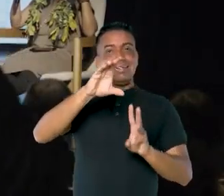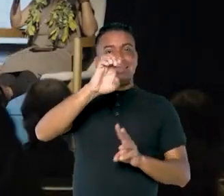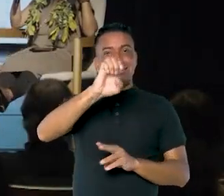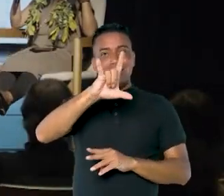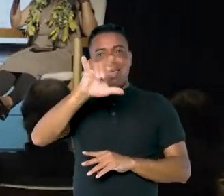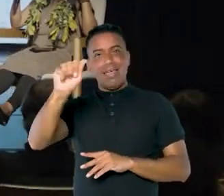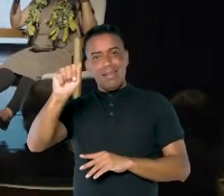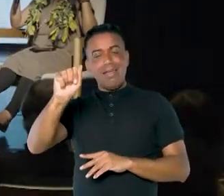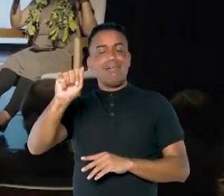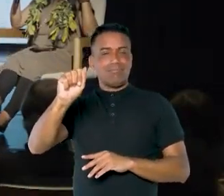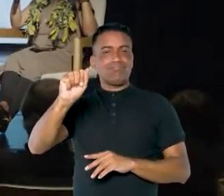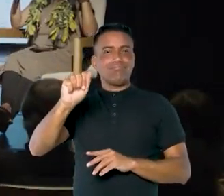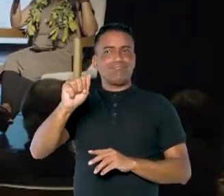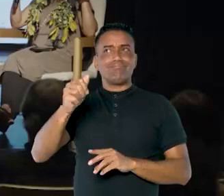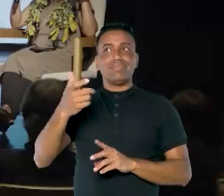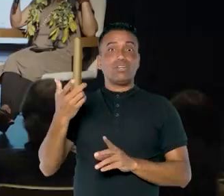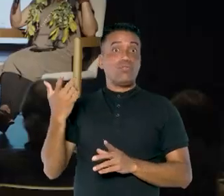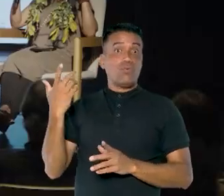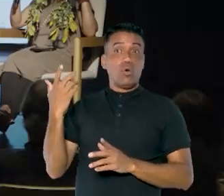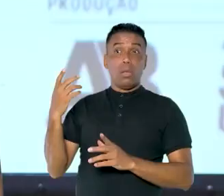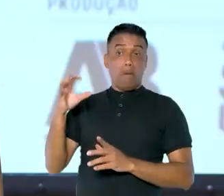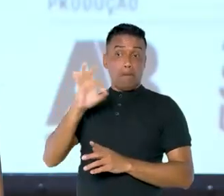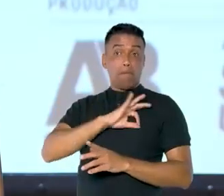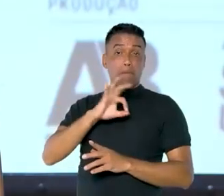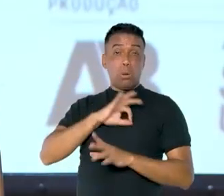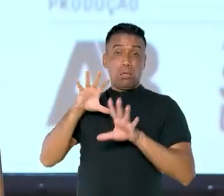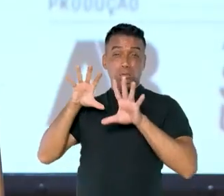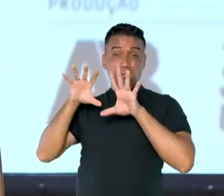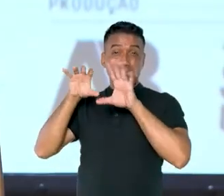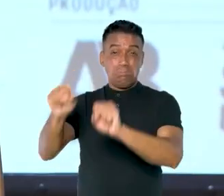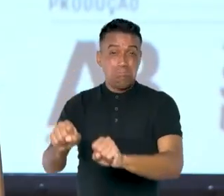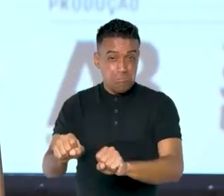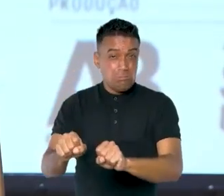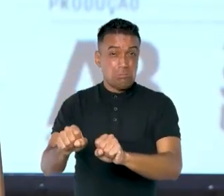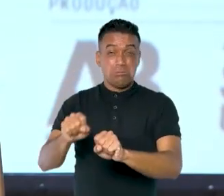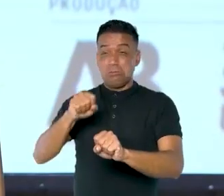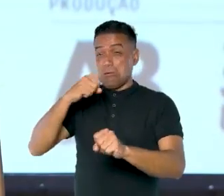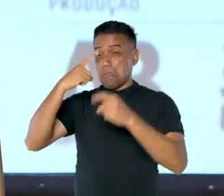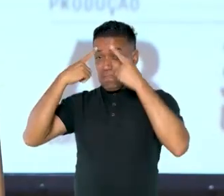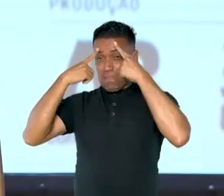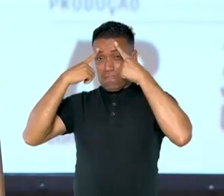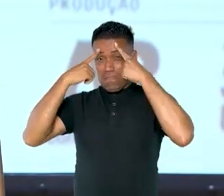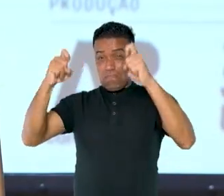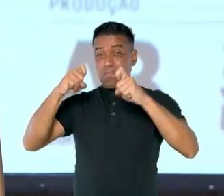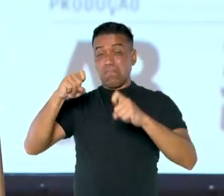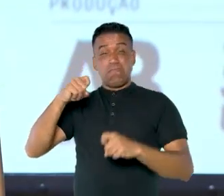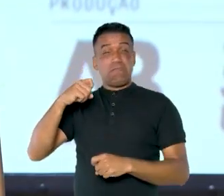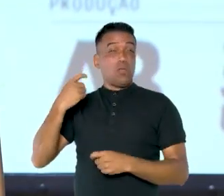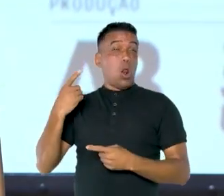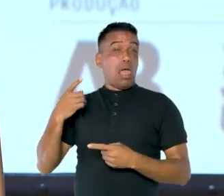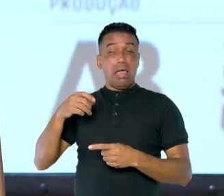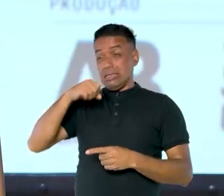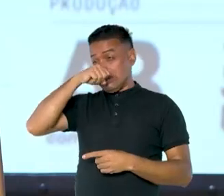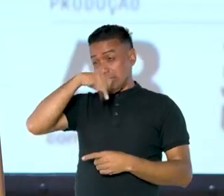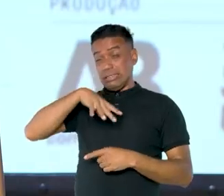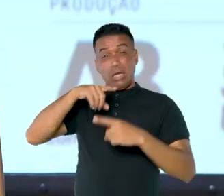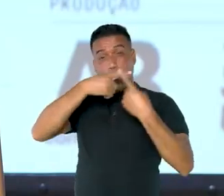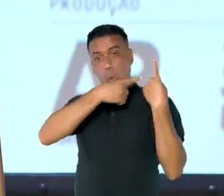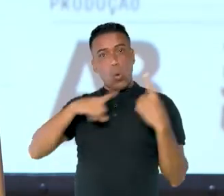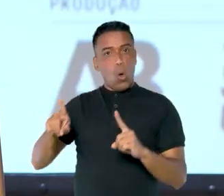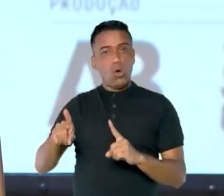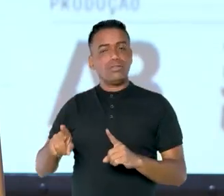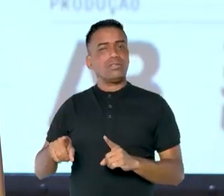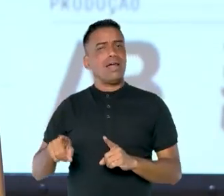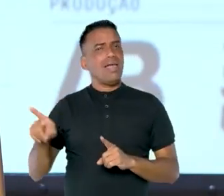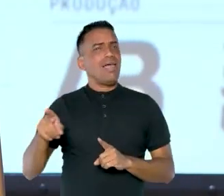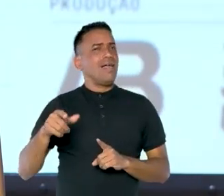ali atingida pelo contingente policial, uma repressão violenta à movimentação. E ela disse uma frase que